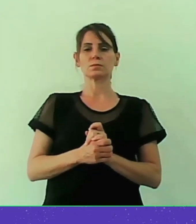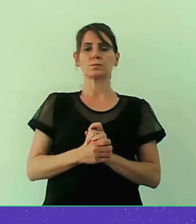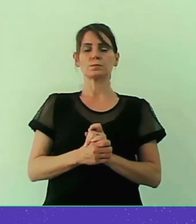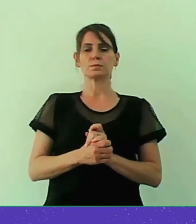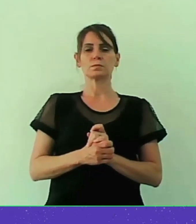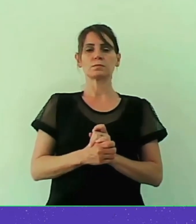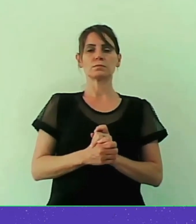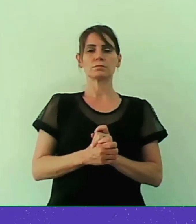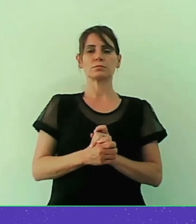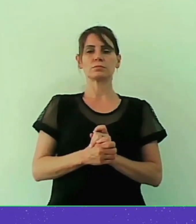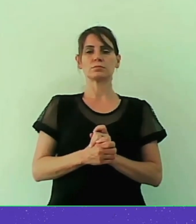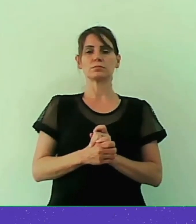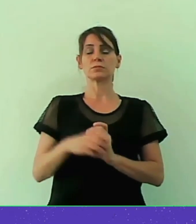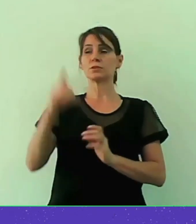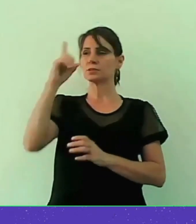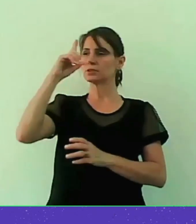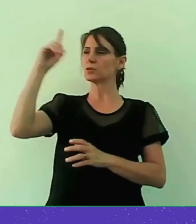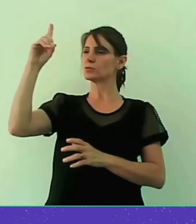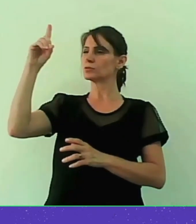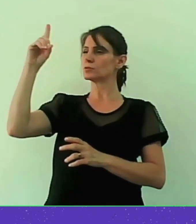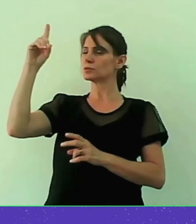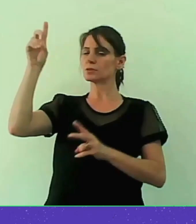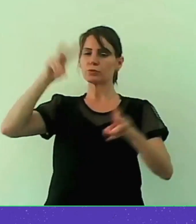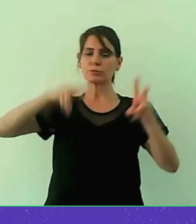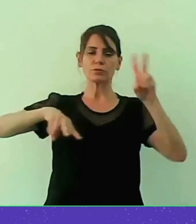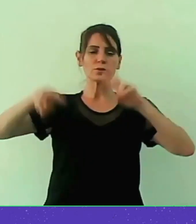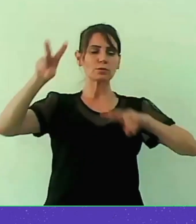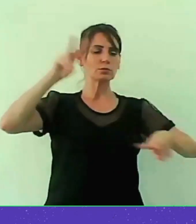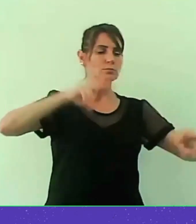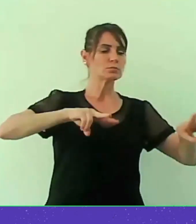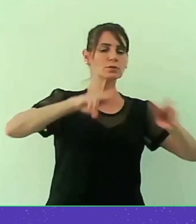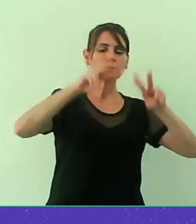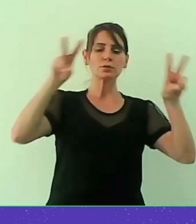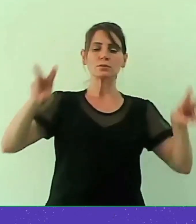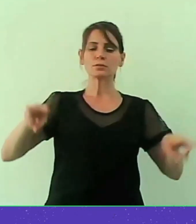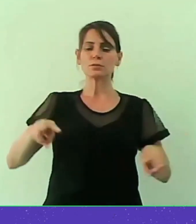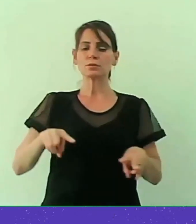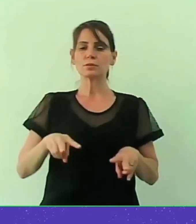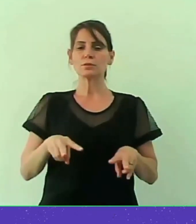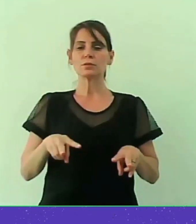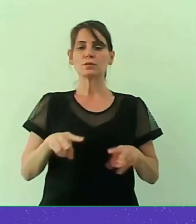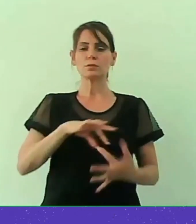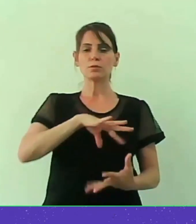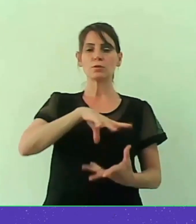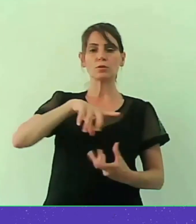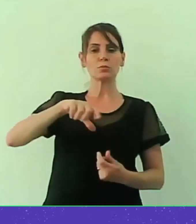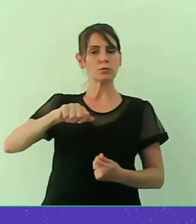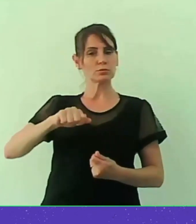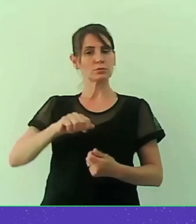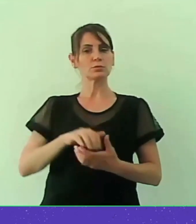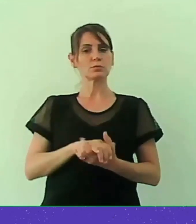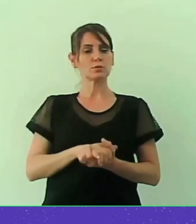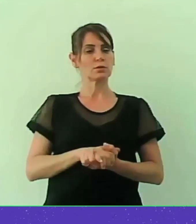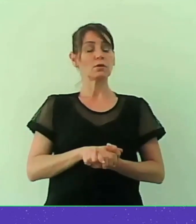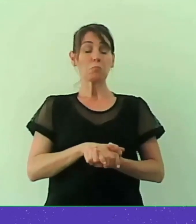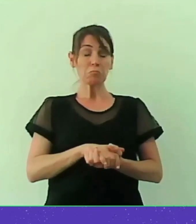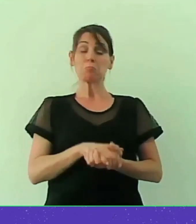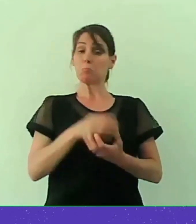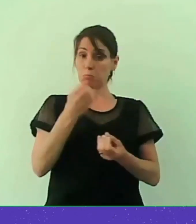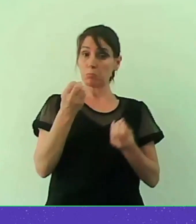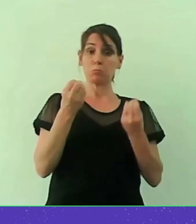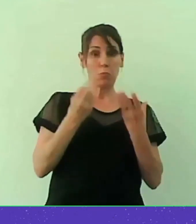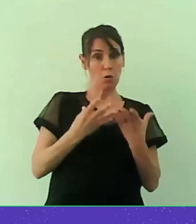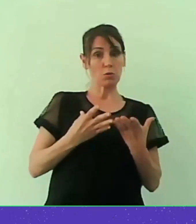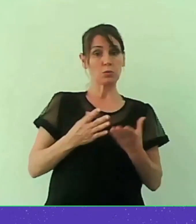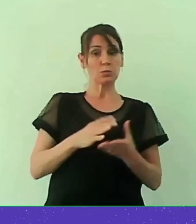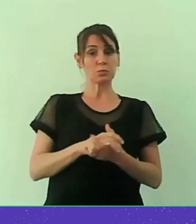Viu Deus tudo quanto fizera, e eis que era muito bom. Houve